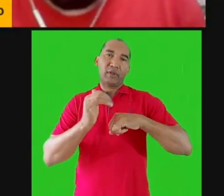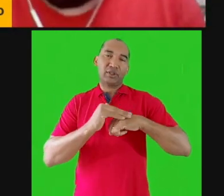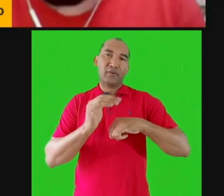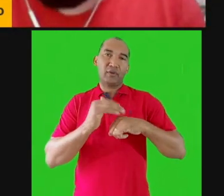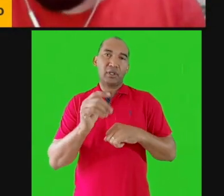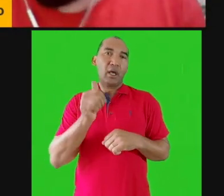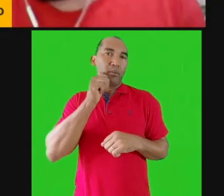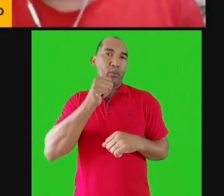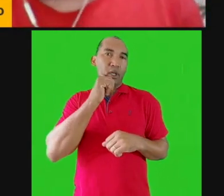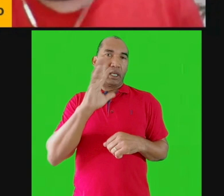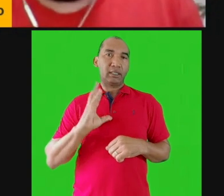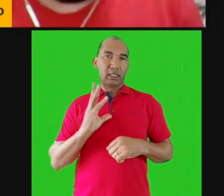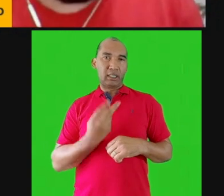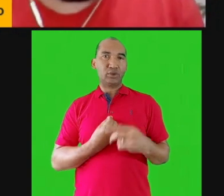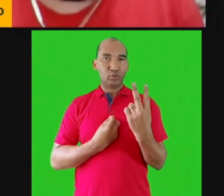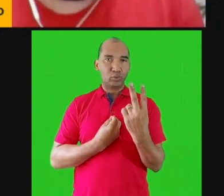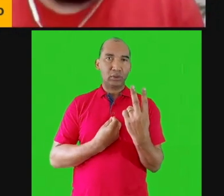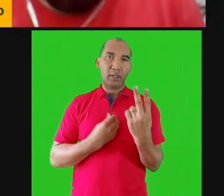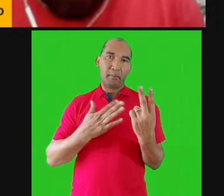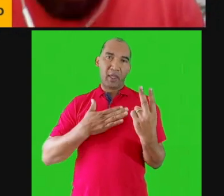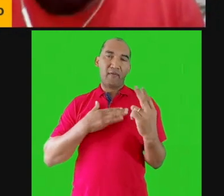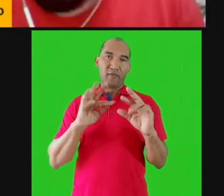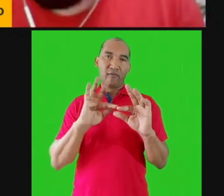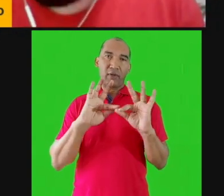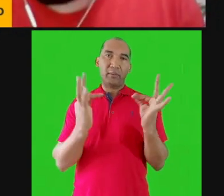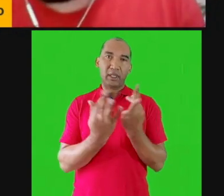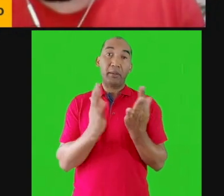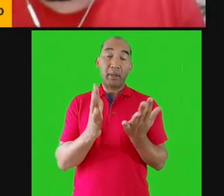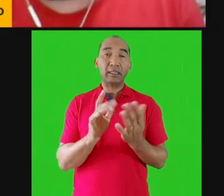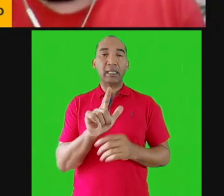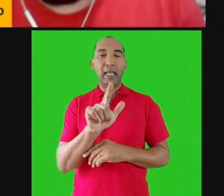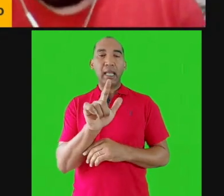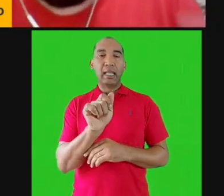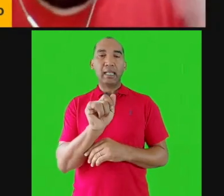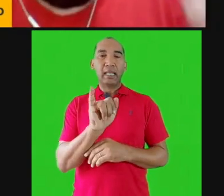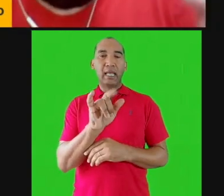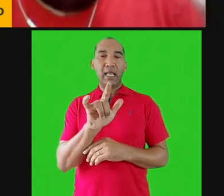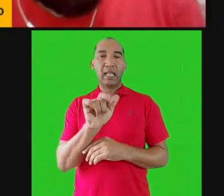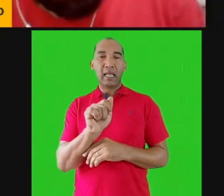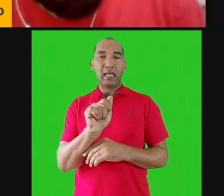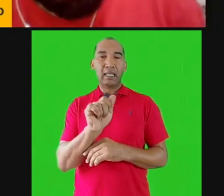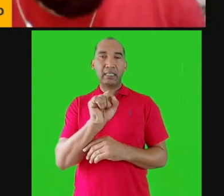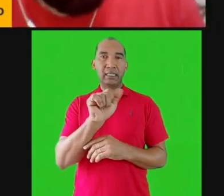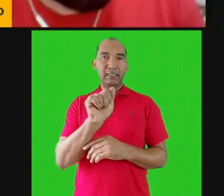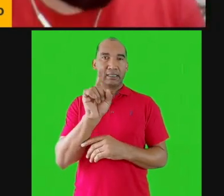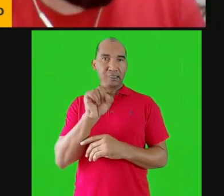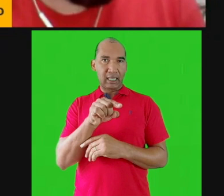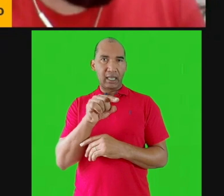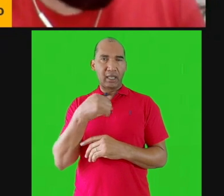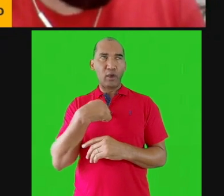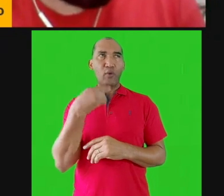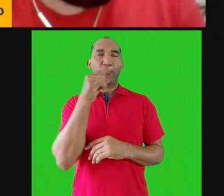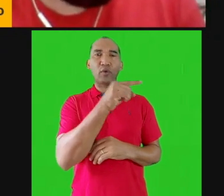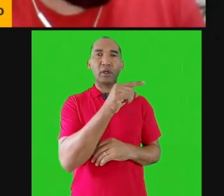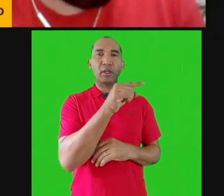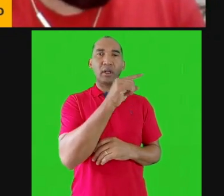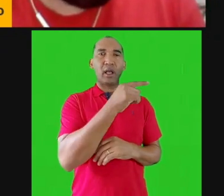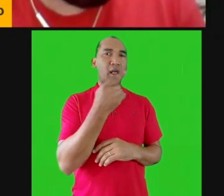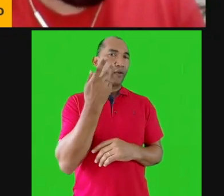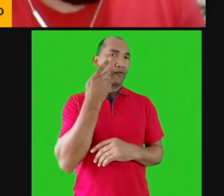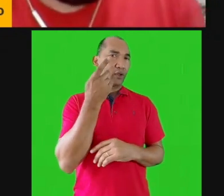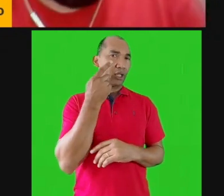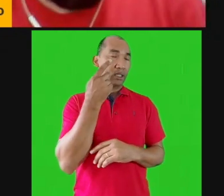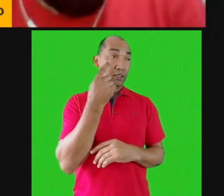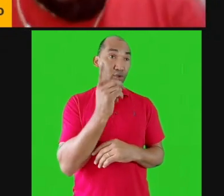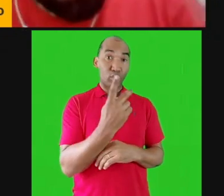dentro da família. Uma foi um processo da Laila Sá, que uma vez eu fui dar uma oficina dentro de um festival de diversidade sexual em